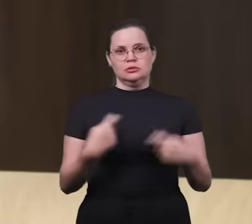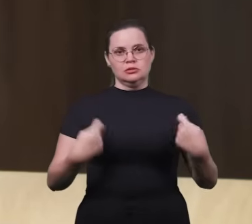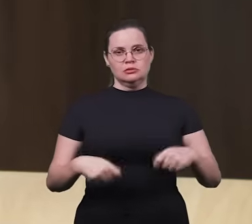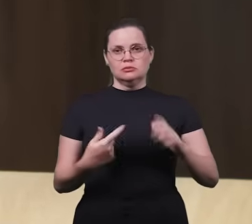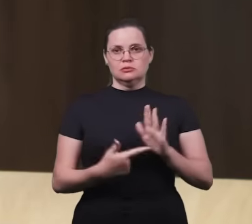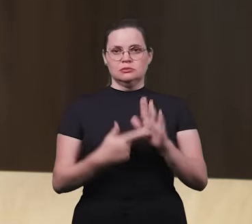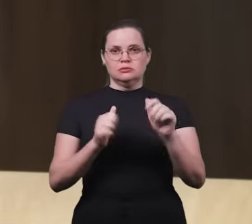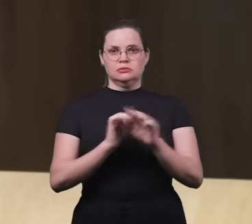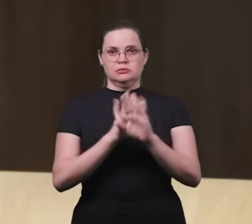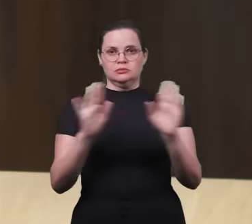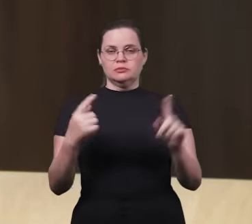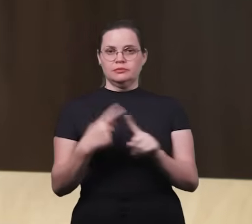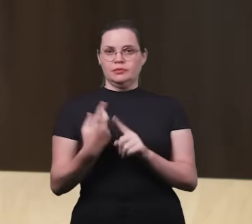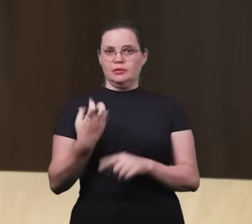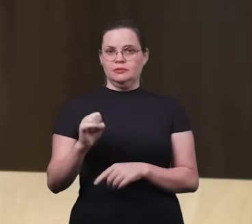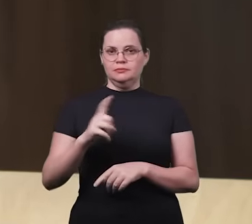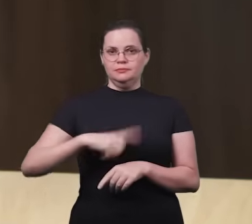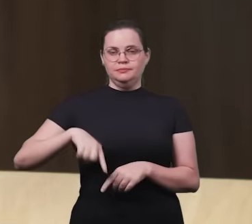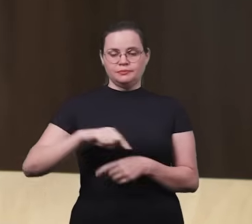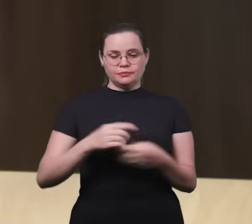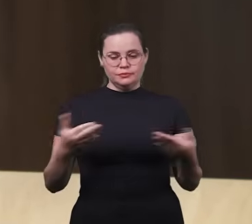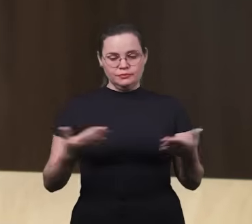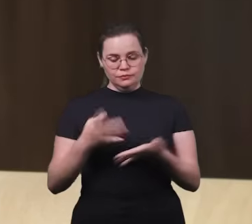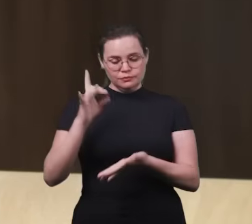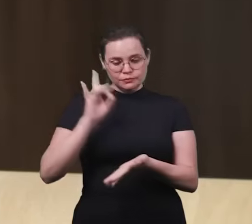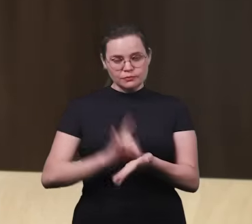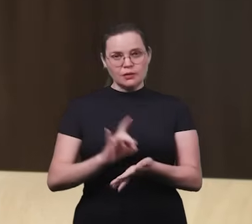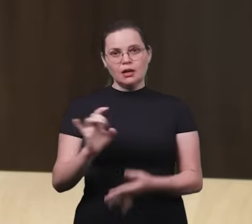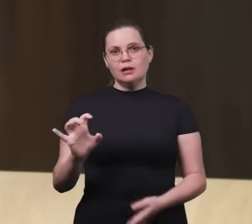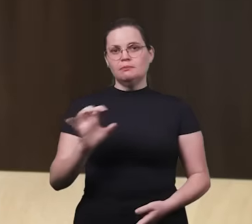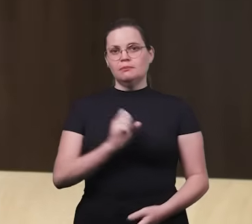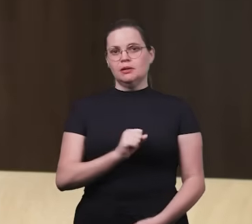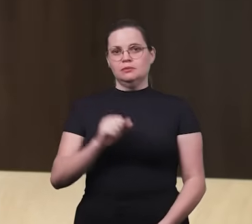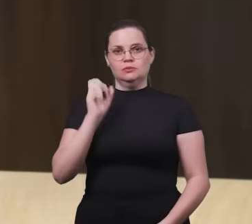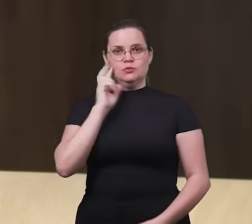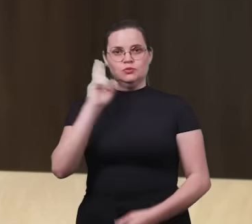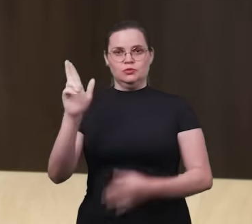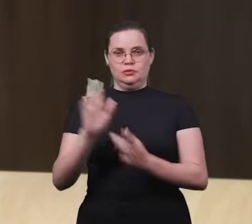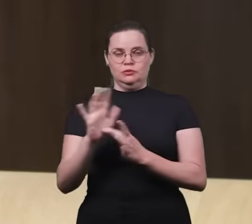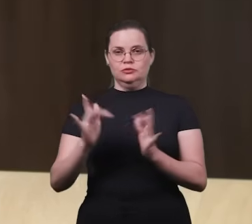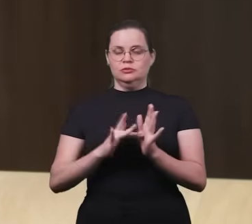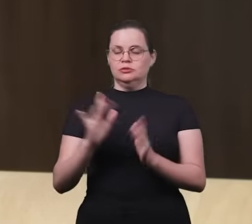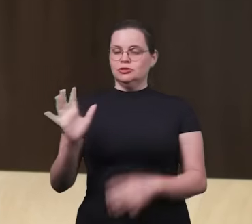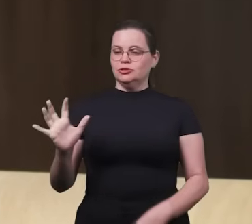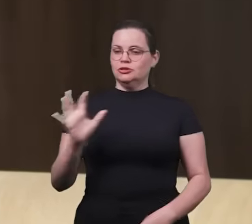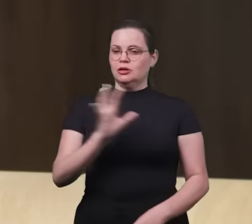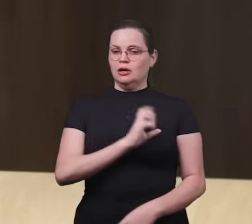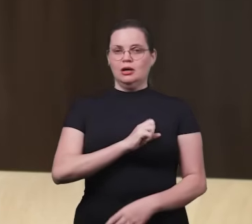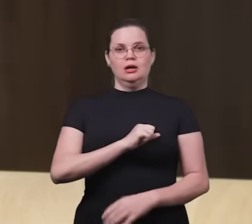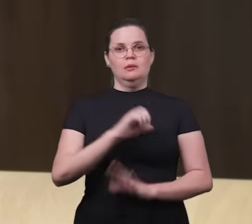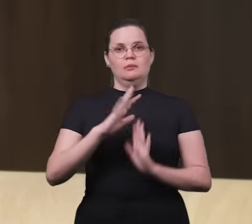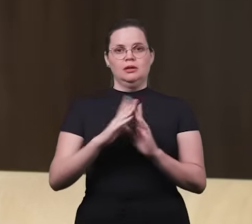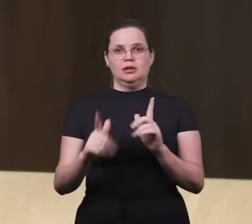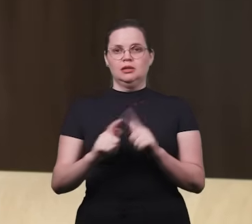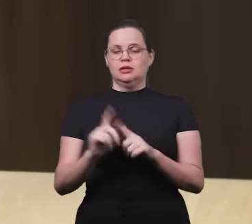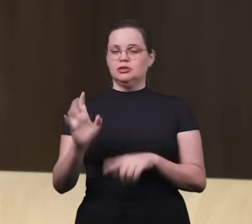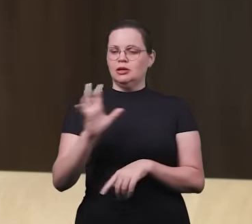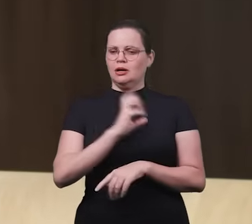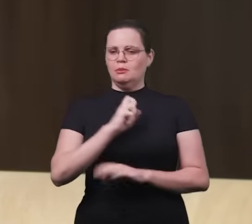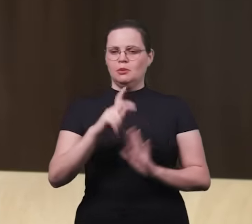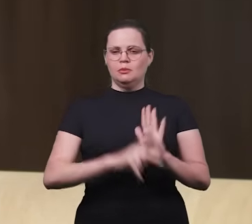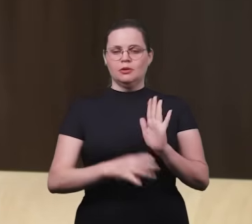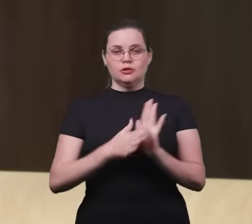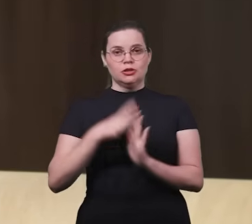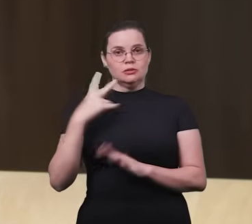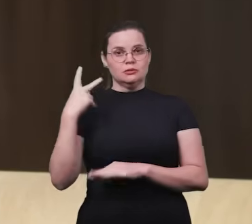se hoje verdadeiramente nós amamos ao Senhor, nós amamos essa obra, o nosso coração